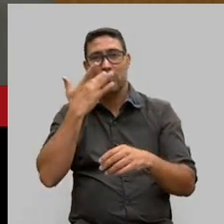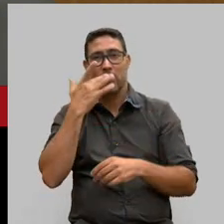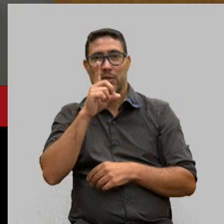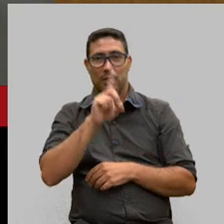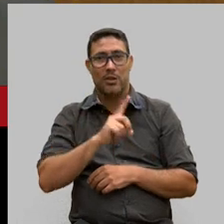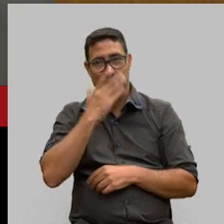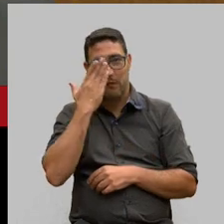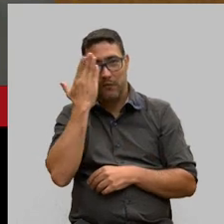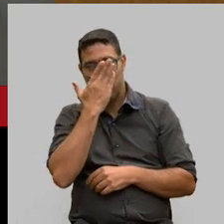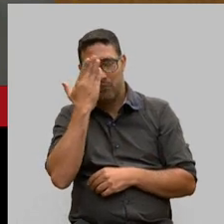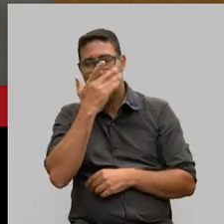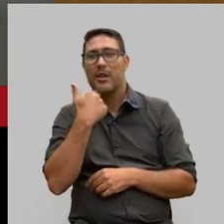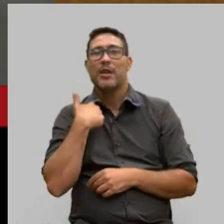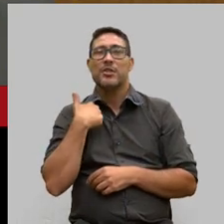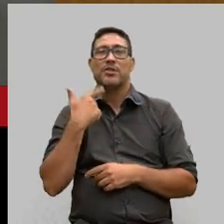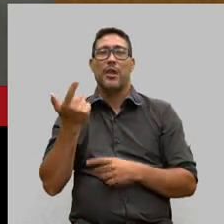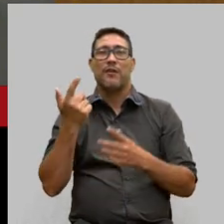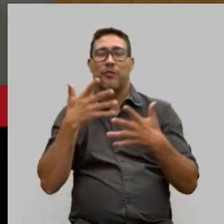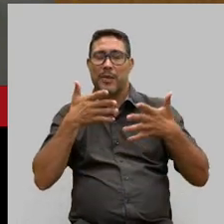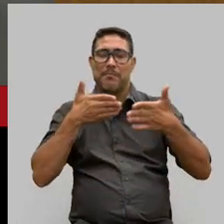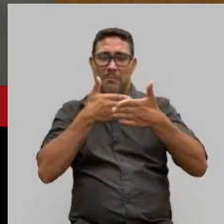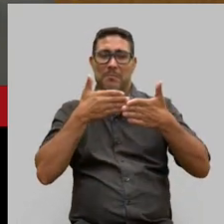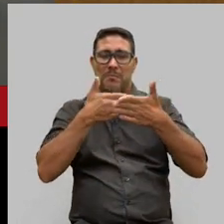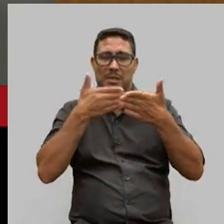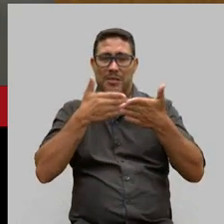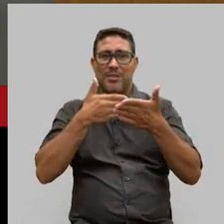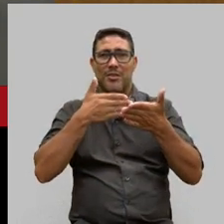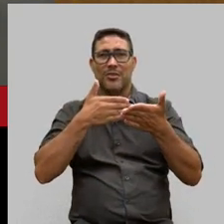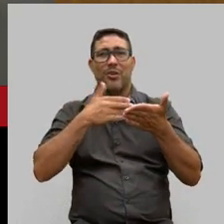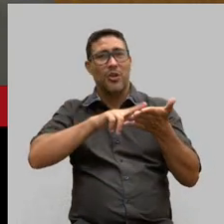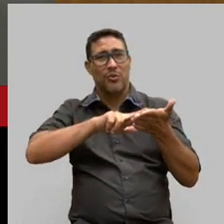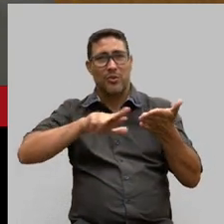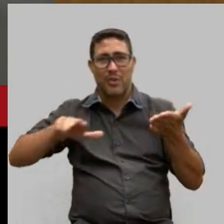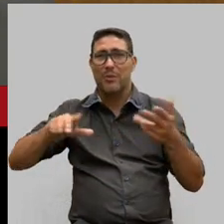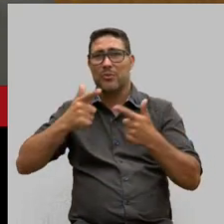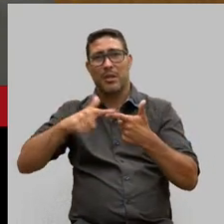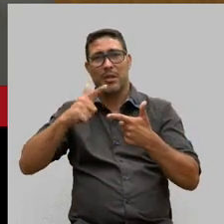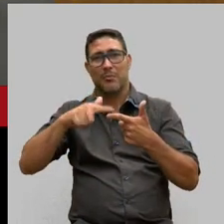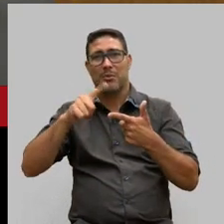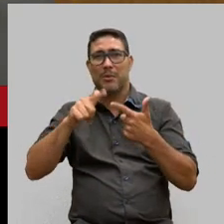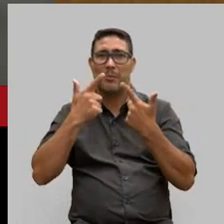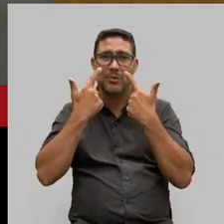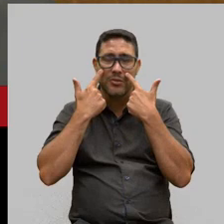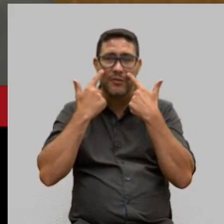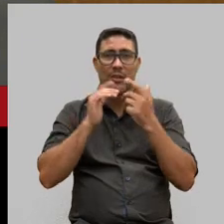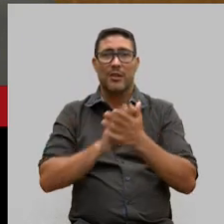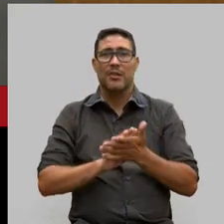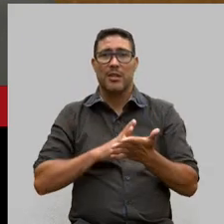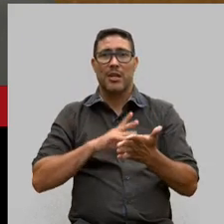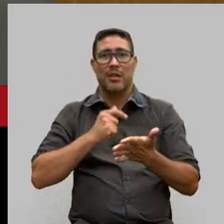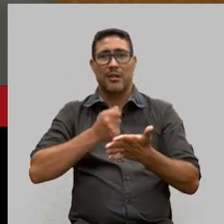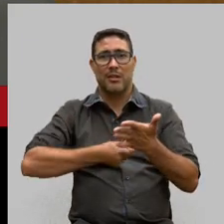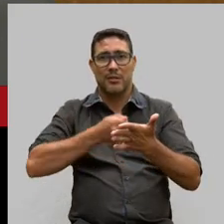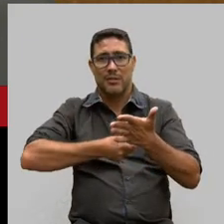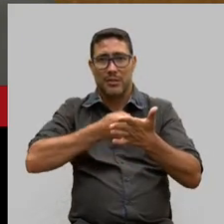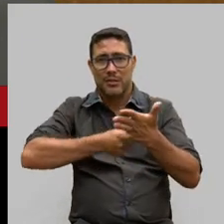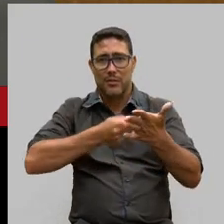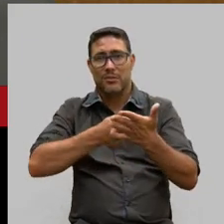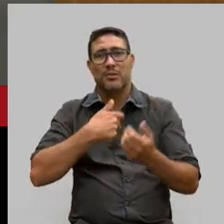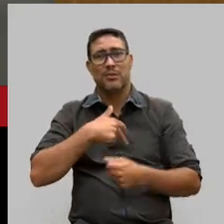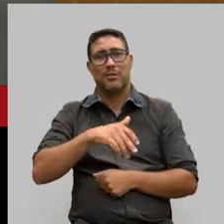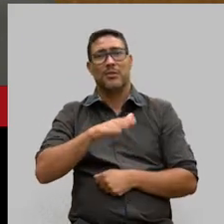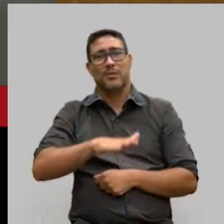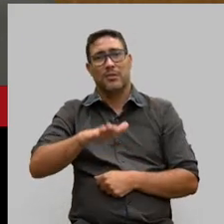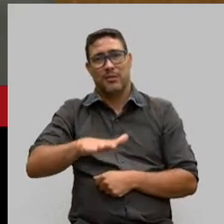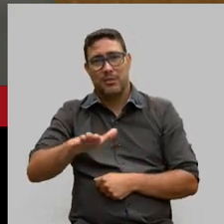impedido de várias coisas na minha vida por ter problema de vista e essa minha luta né com a com as crianças